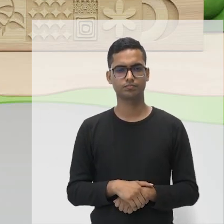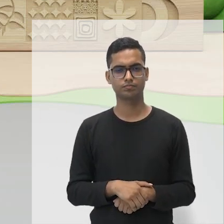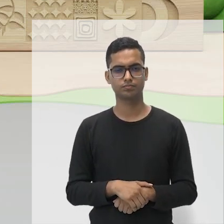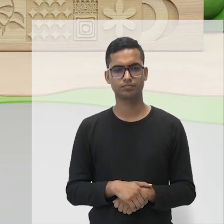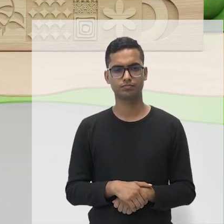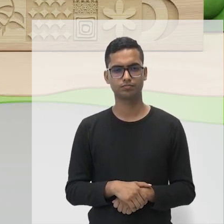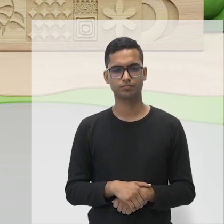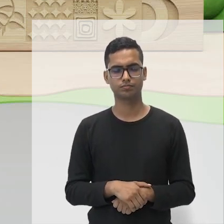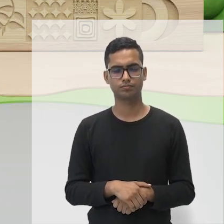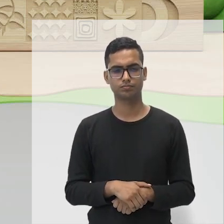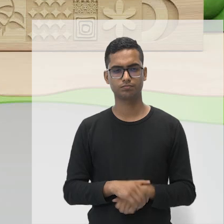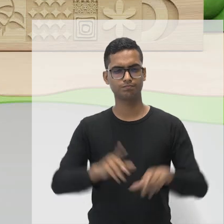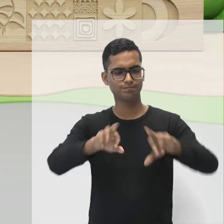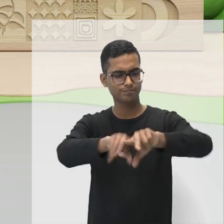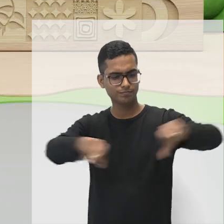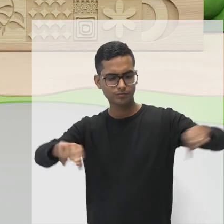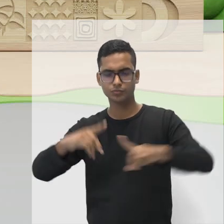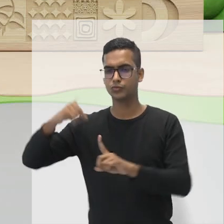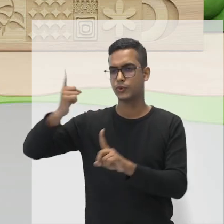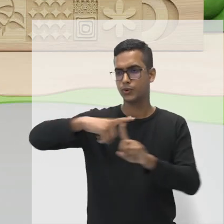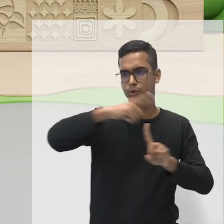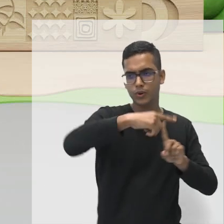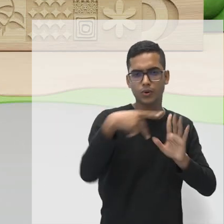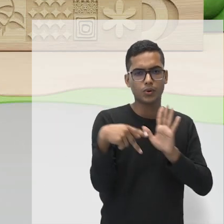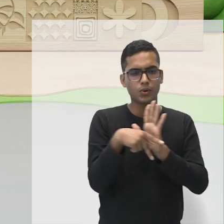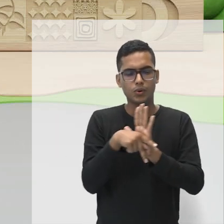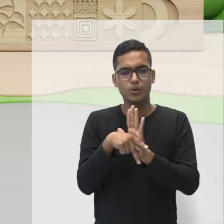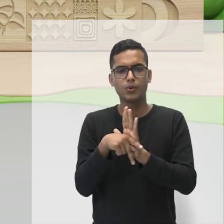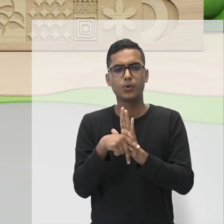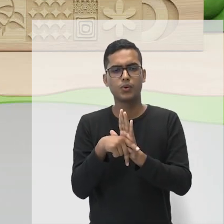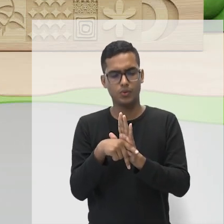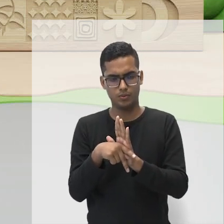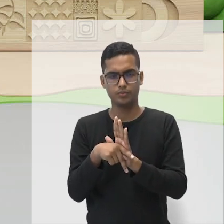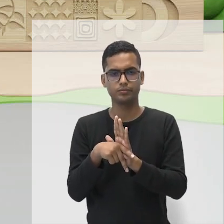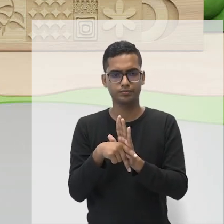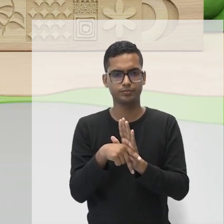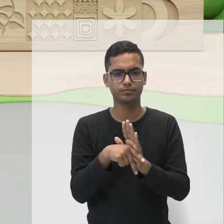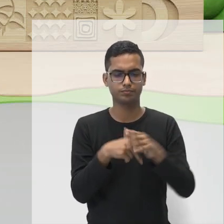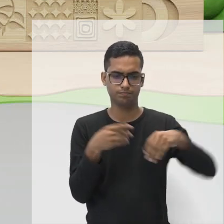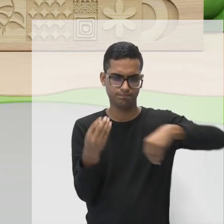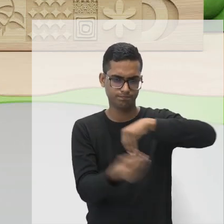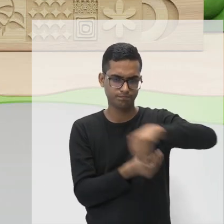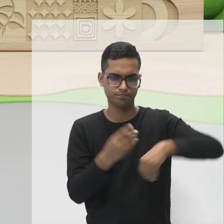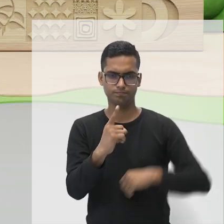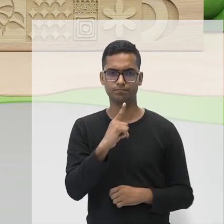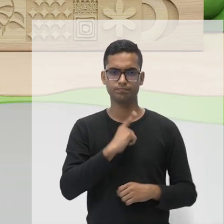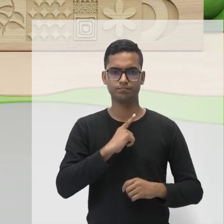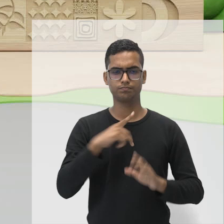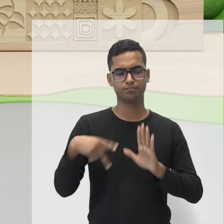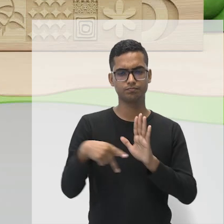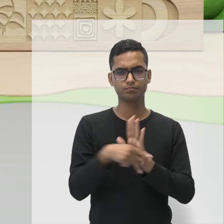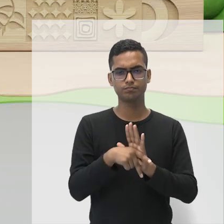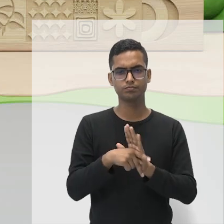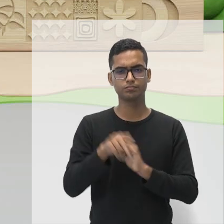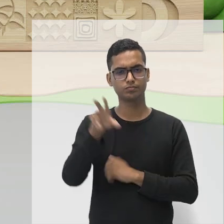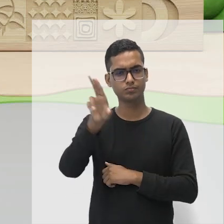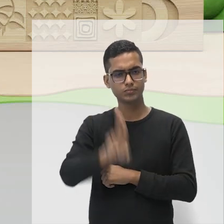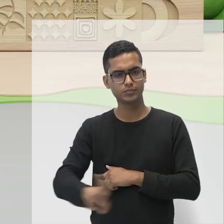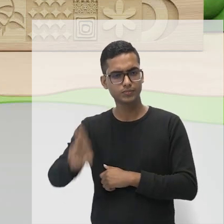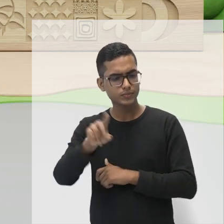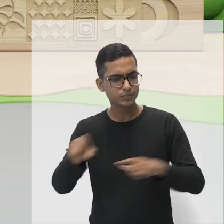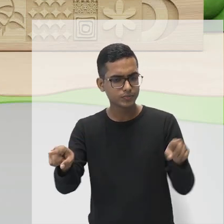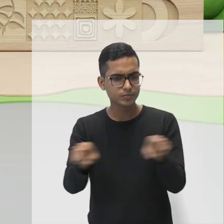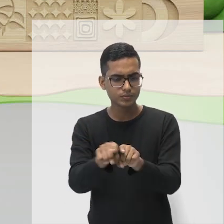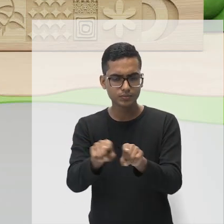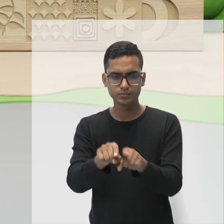os diferentes métodos, né, de separação das nossas misturas que são